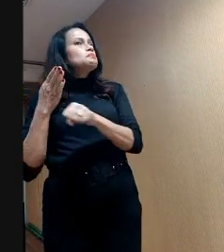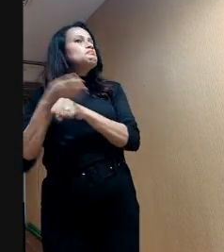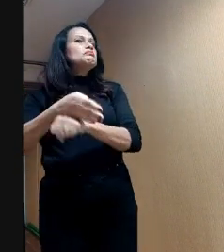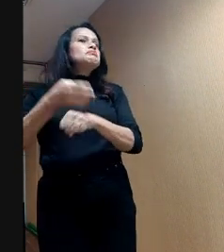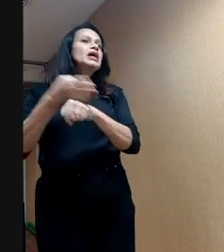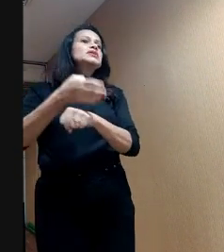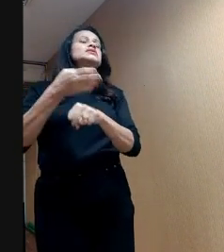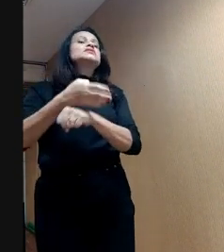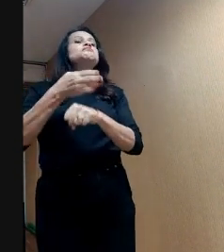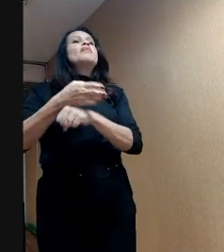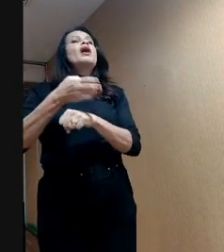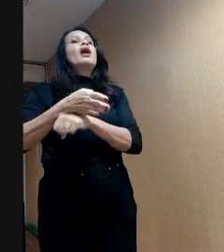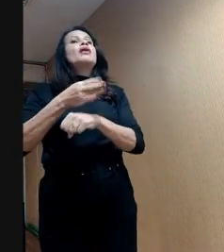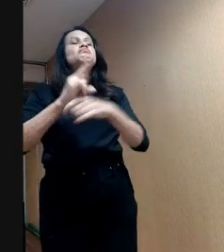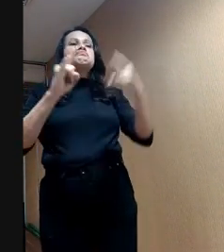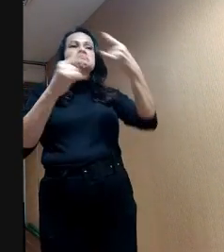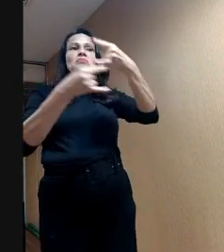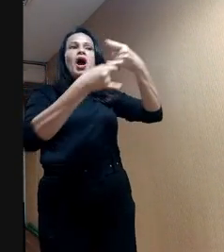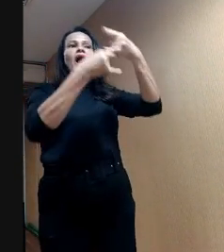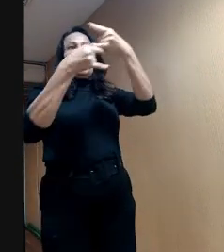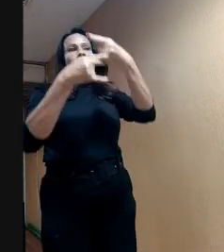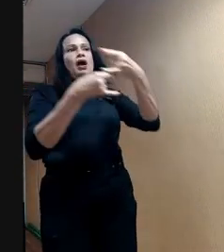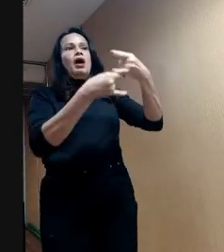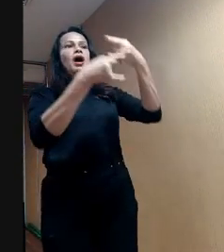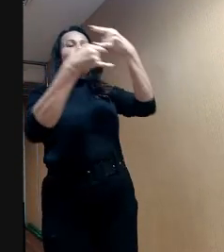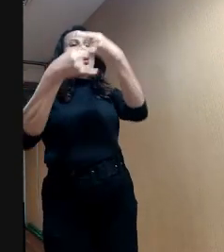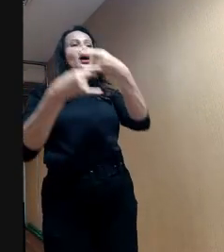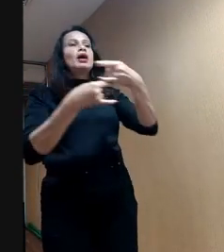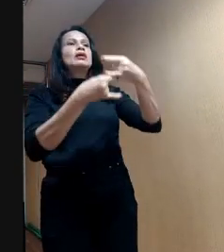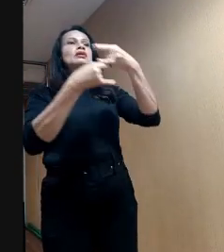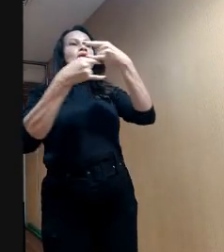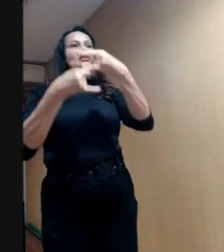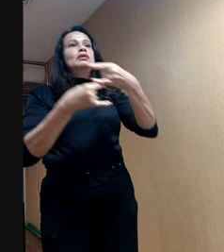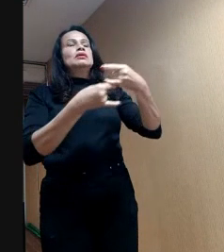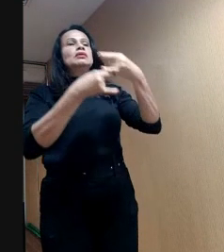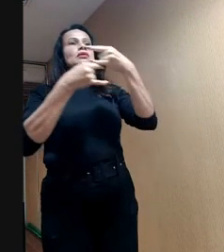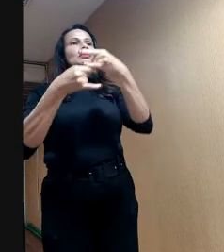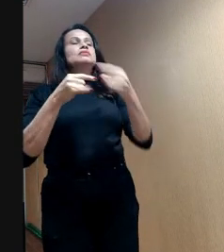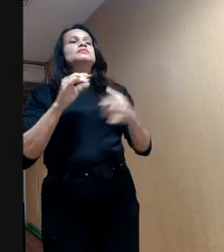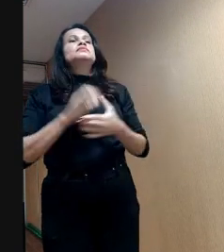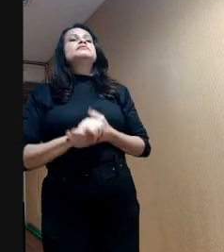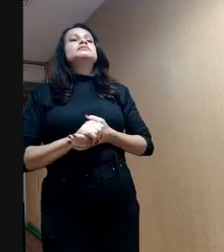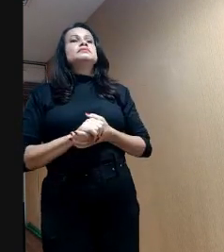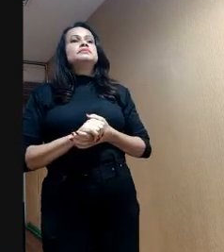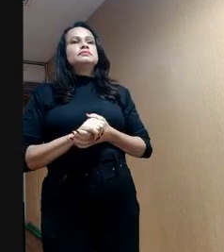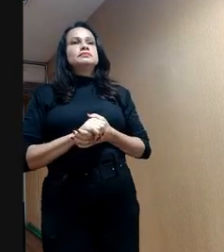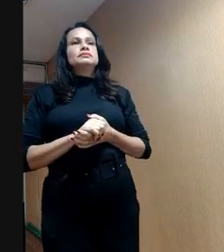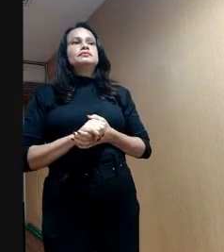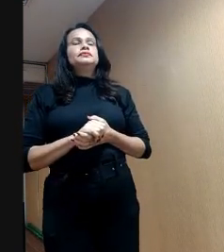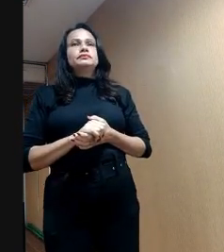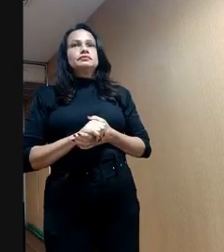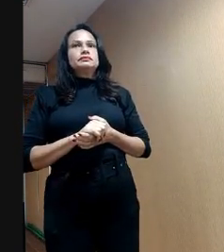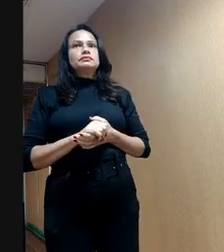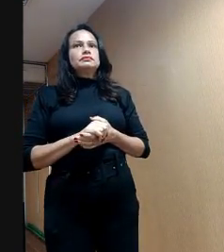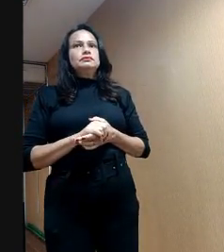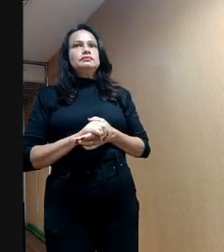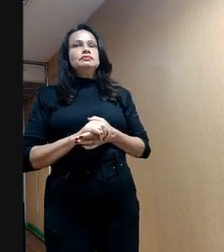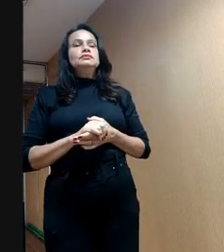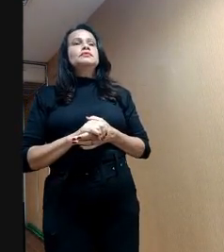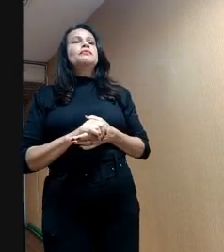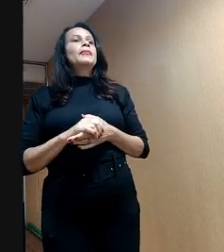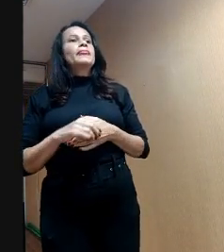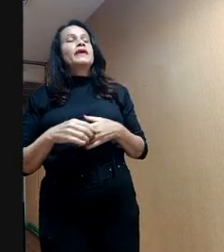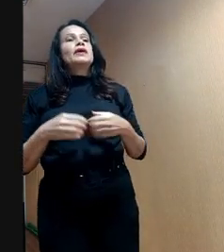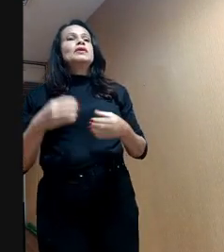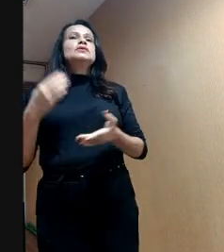remota. Agradeço aí o esforço e já cumprimento as pessoas que estão na técnica aí, permitindo que a